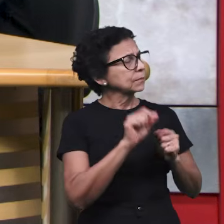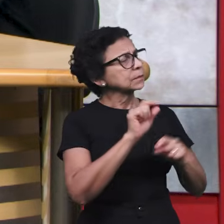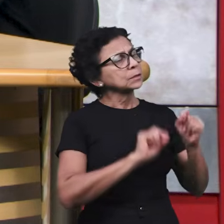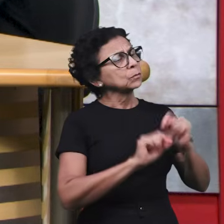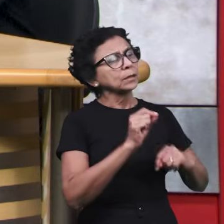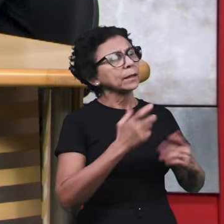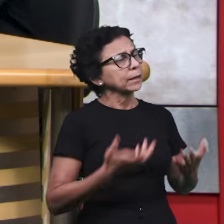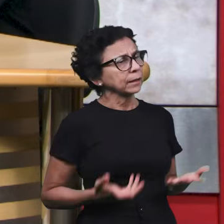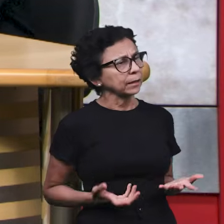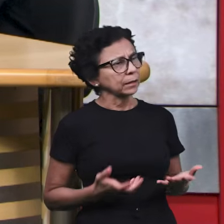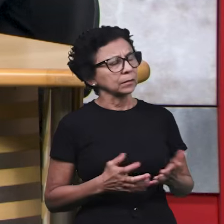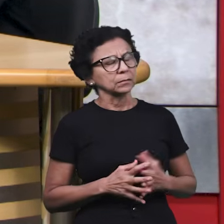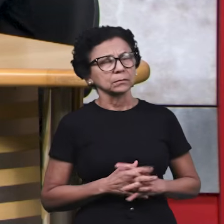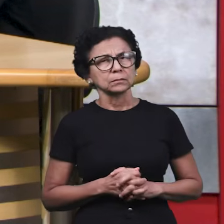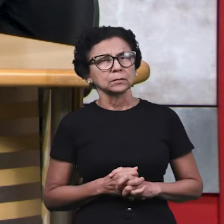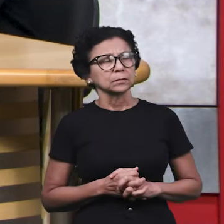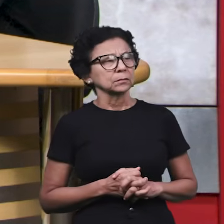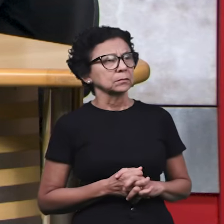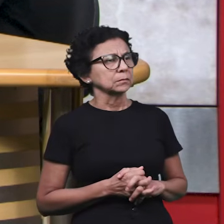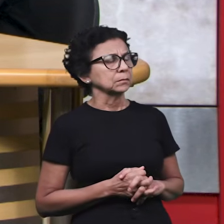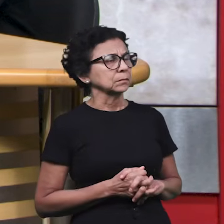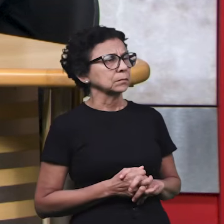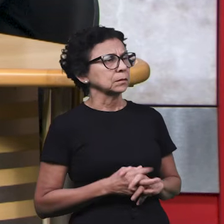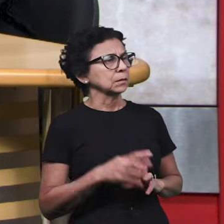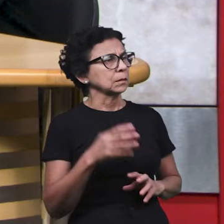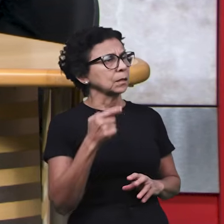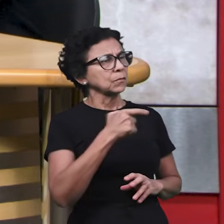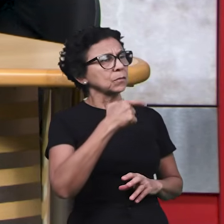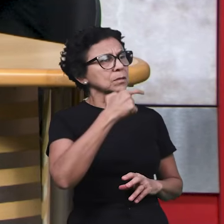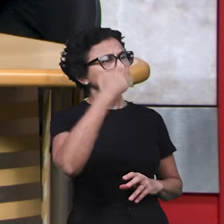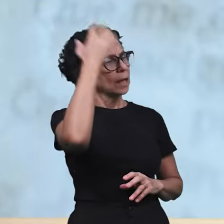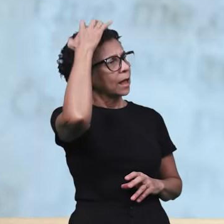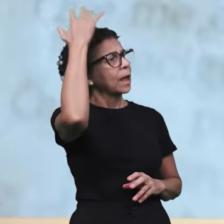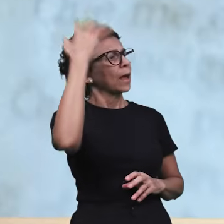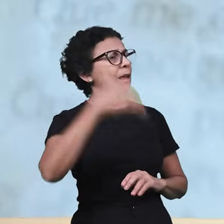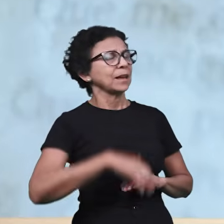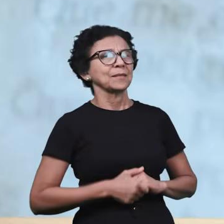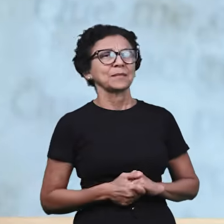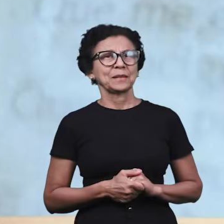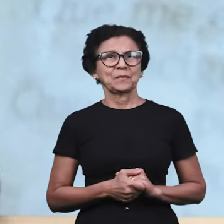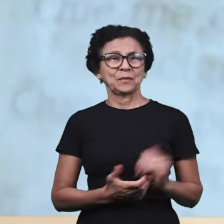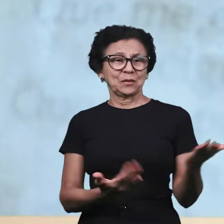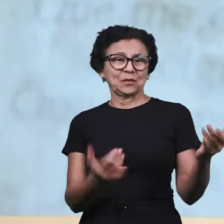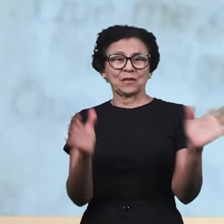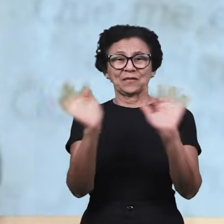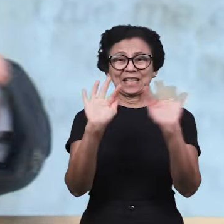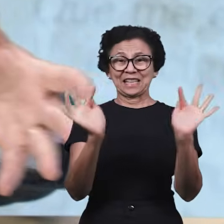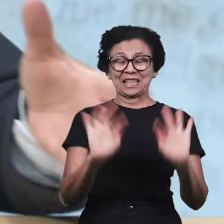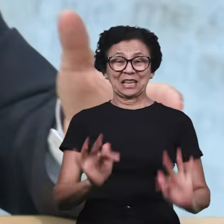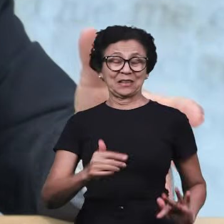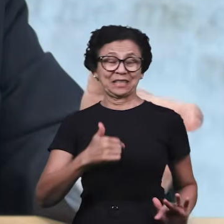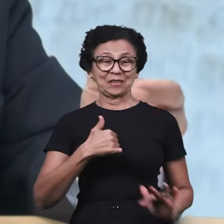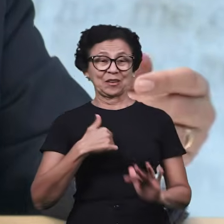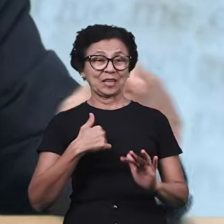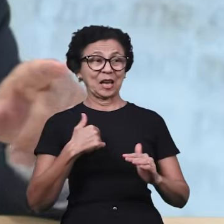Antagônicas. Opostas, né? Não, você é o rei. Imagina aqueles jovens todos felizes, né? Agora eu vou ser um conselheiro do rei, porque eu sou amigo